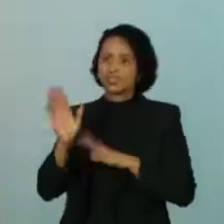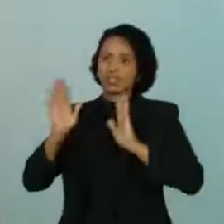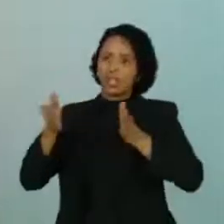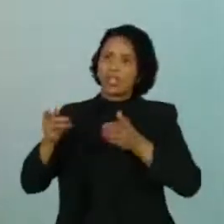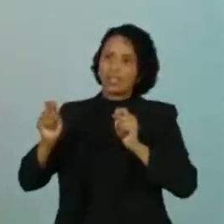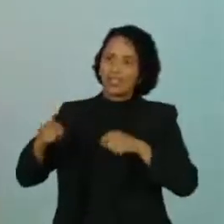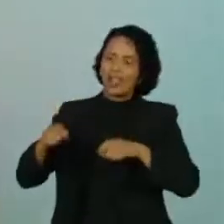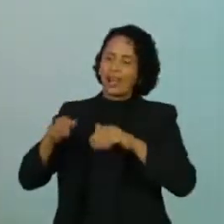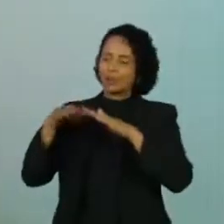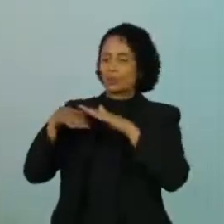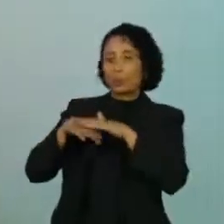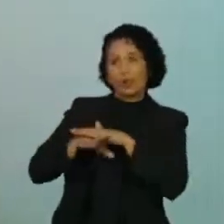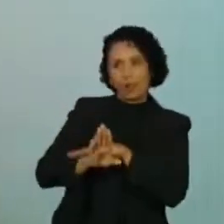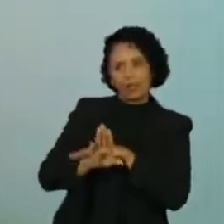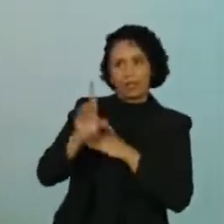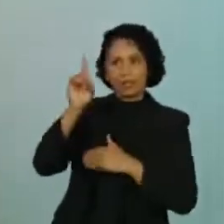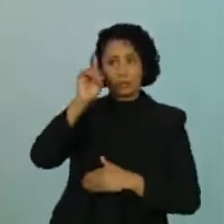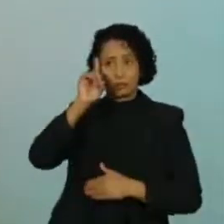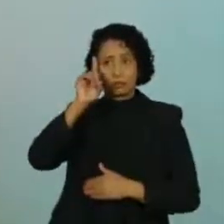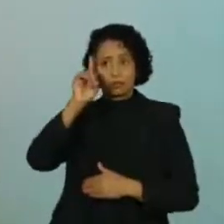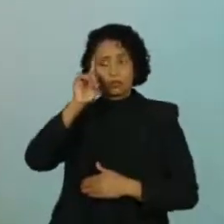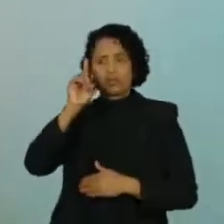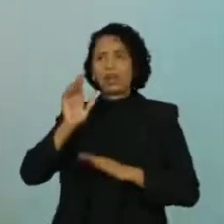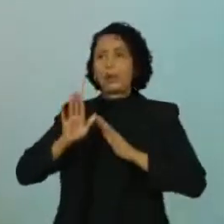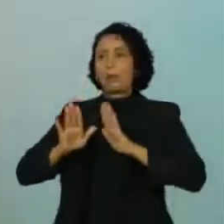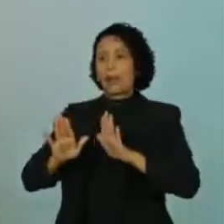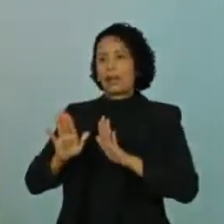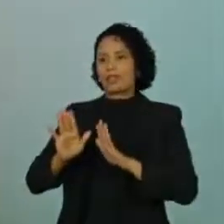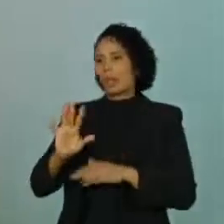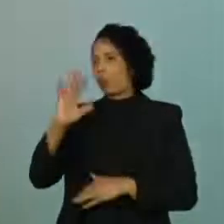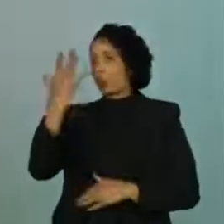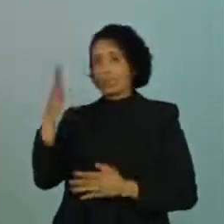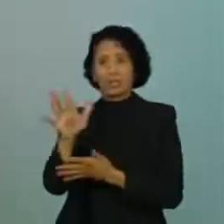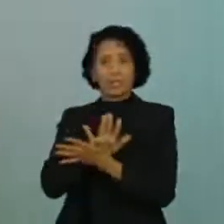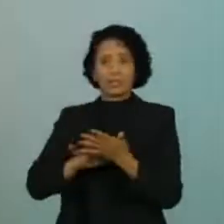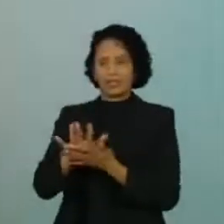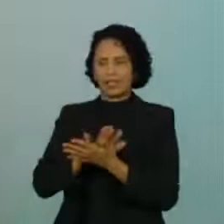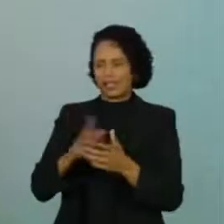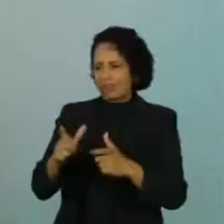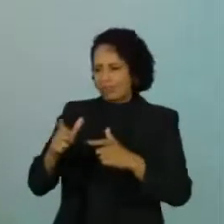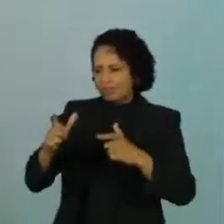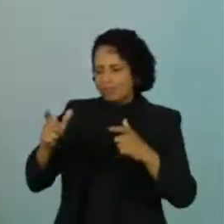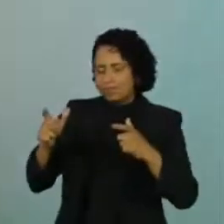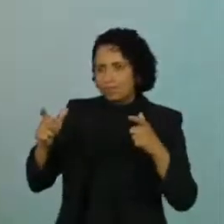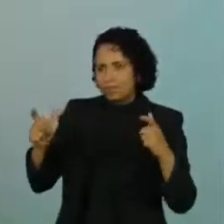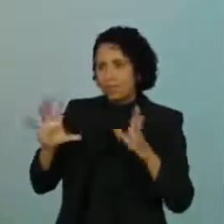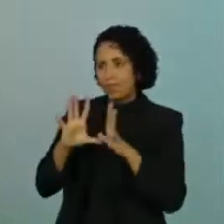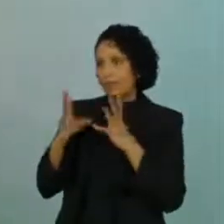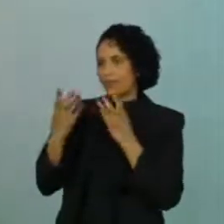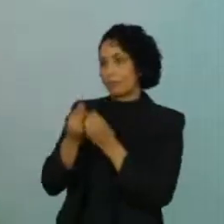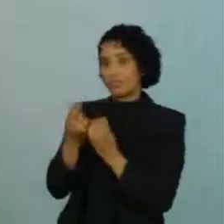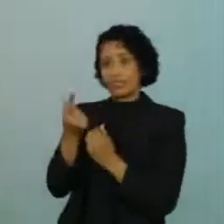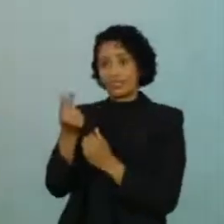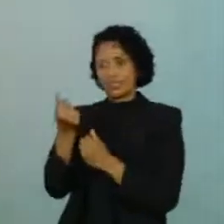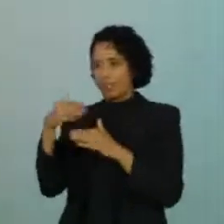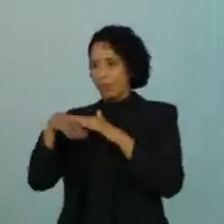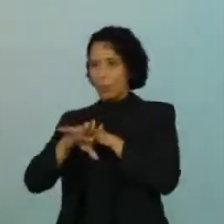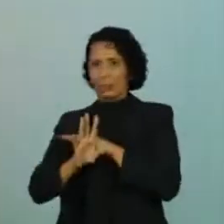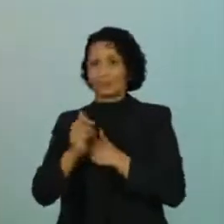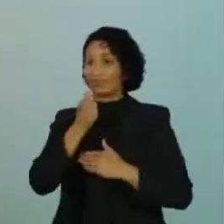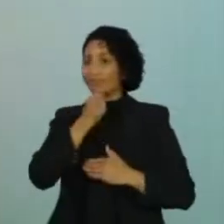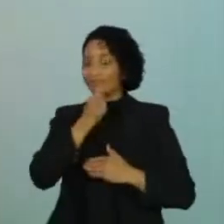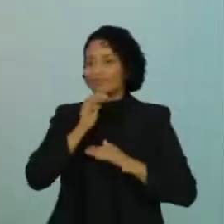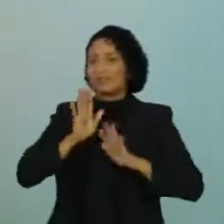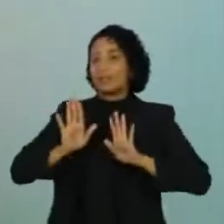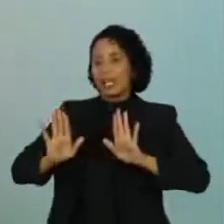está vivendo dia a dia. Como isso não aconteceu para a maioria das famílias, elas se viram até